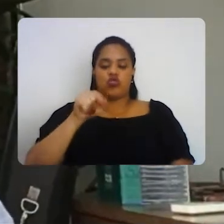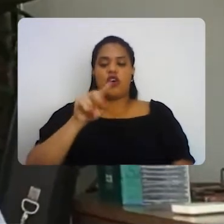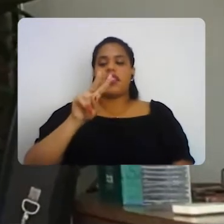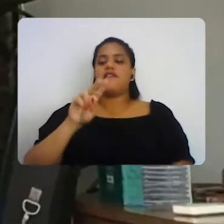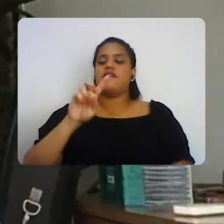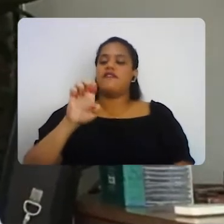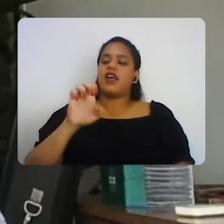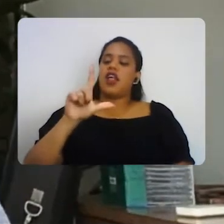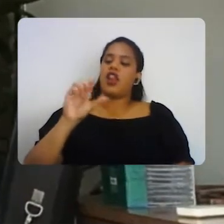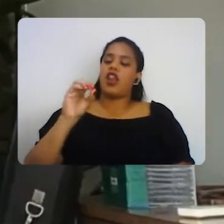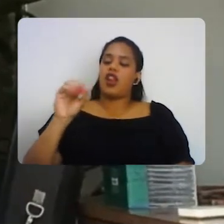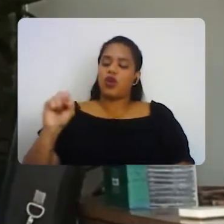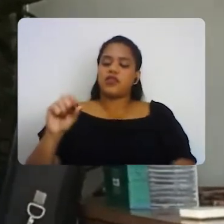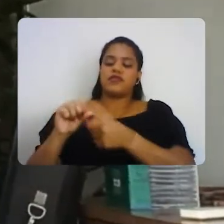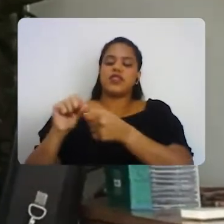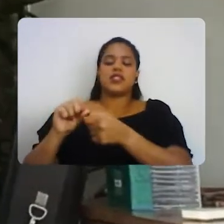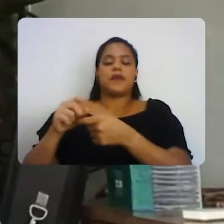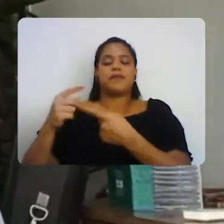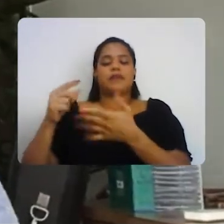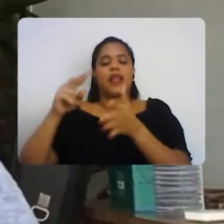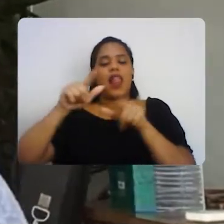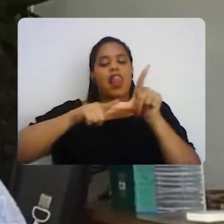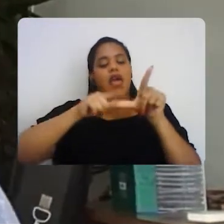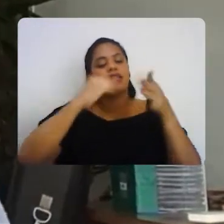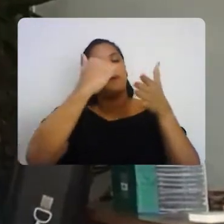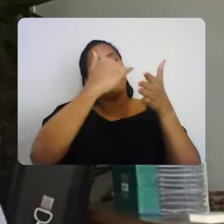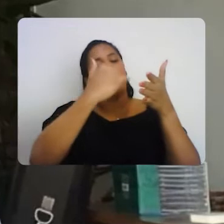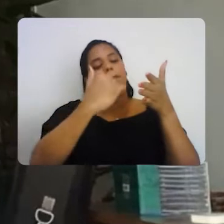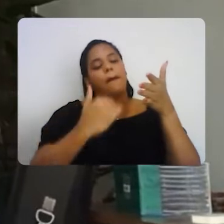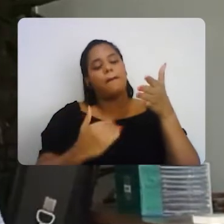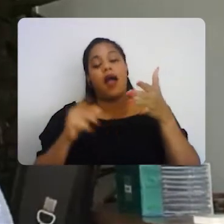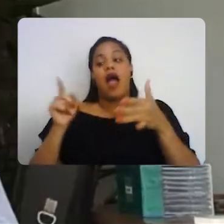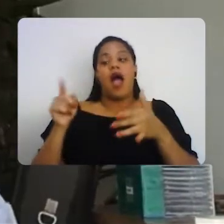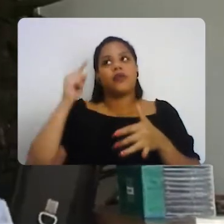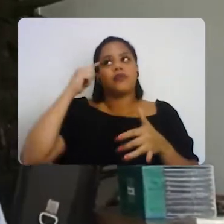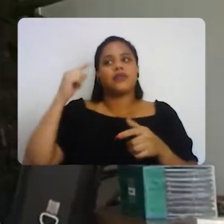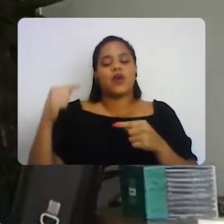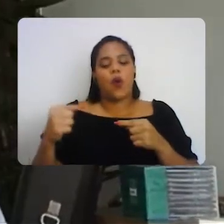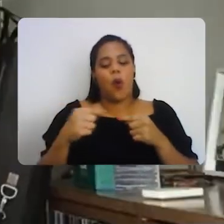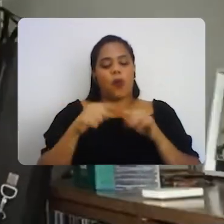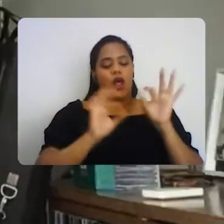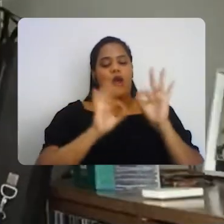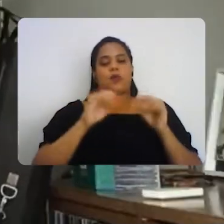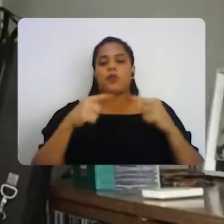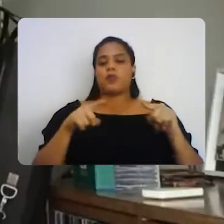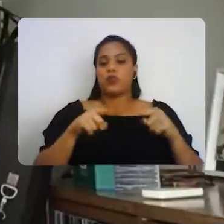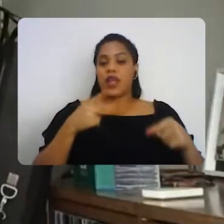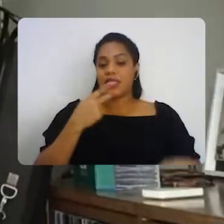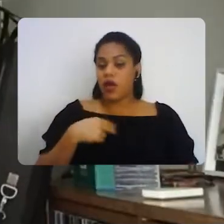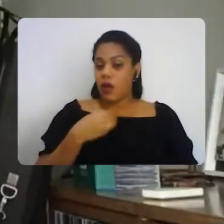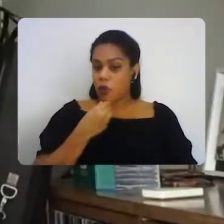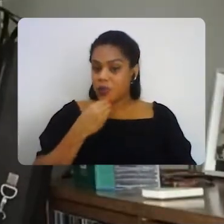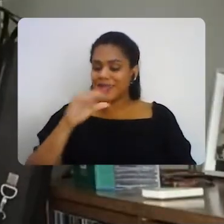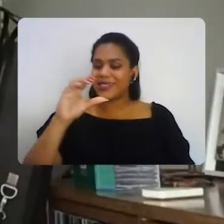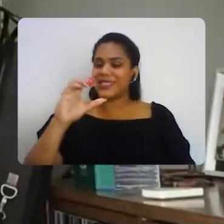é um cara que é compositor também de música, ele faz música também, as letras dele já vêm meio arrumadas para serem musicadas, né? Teve a gravação com Celo